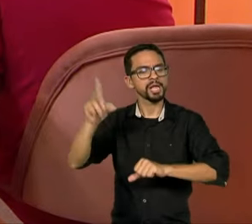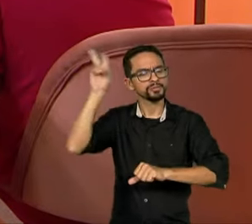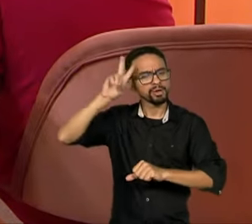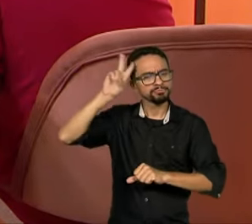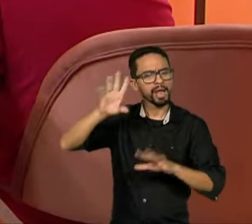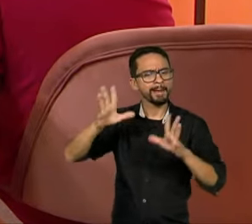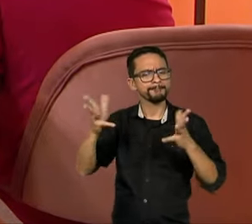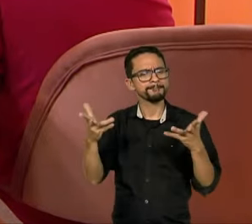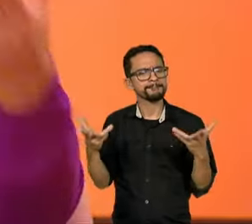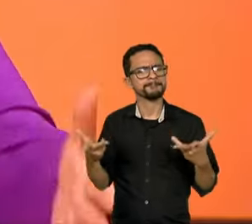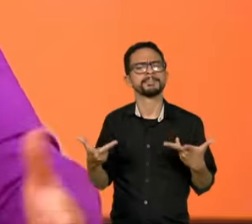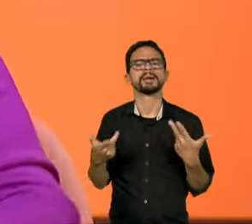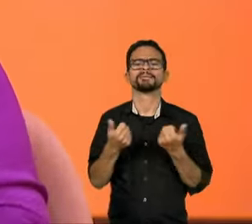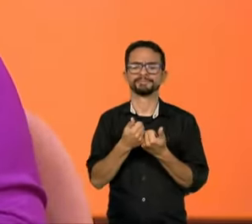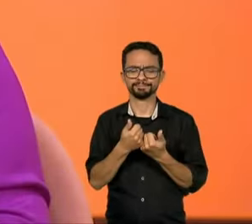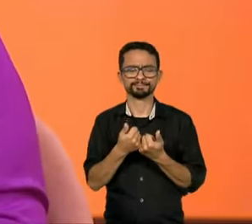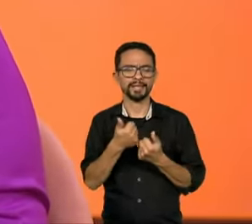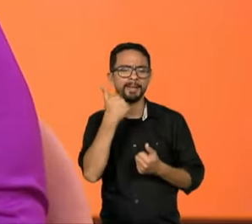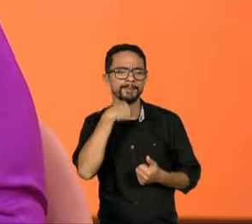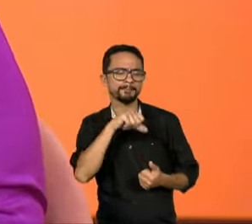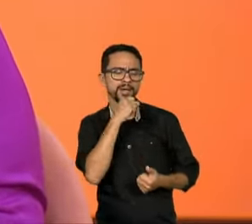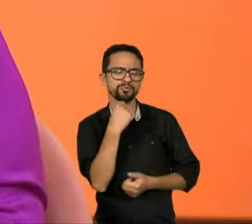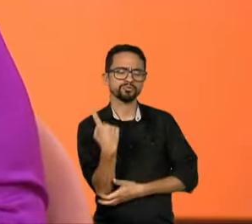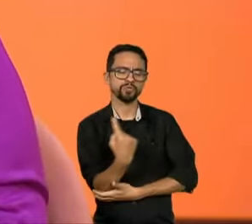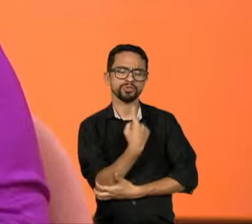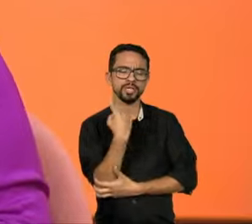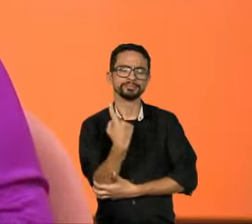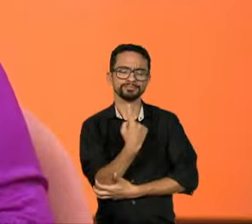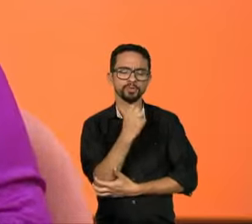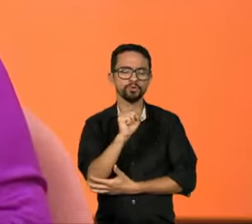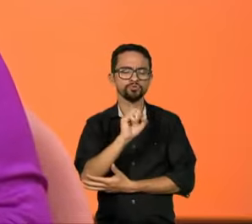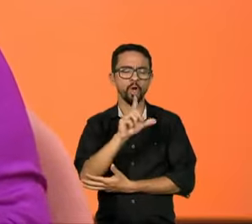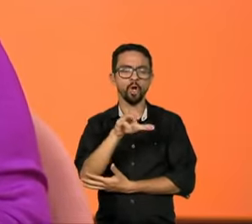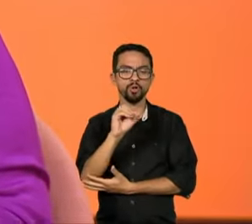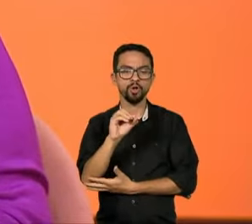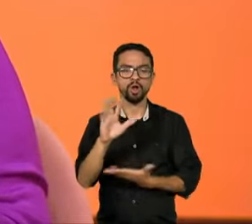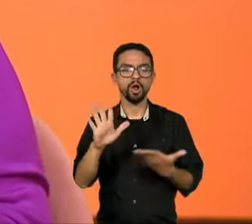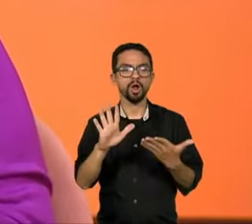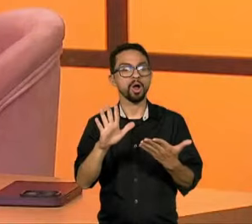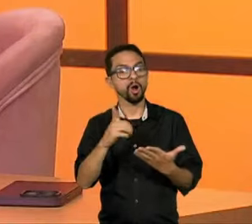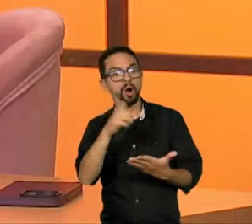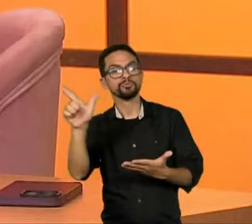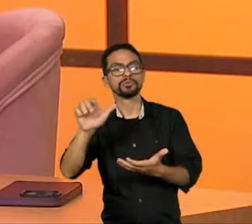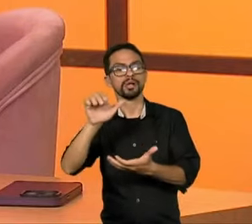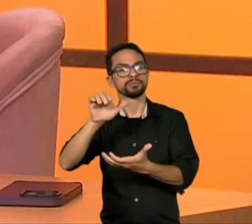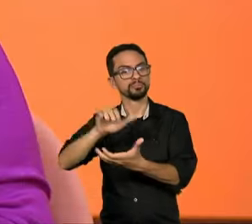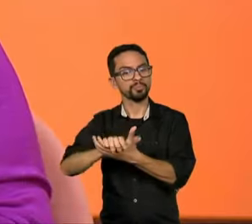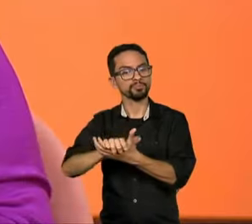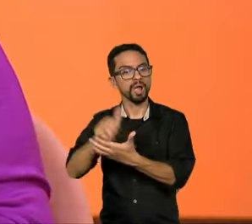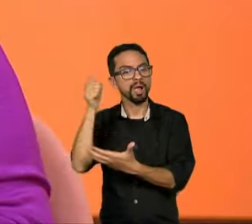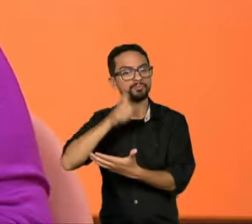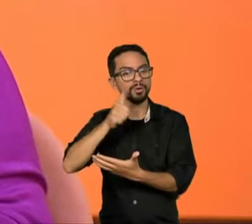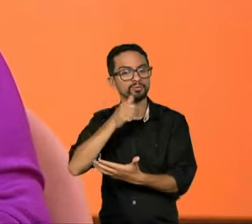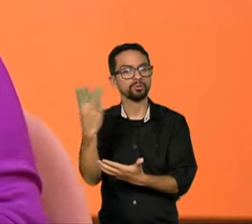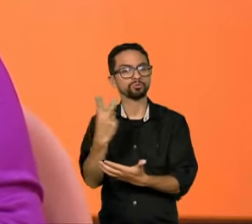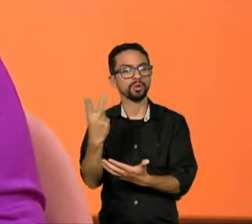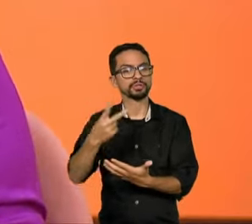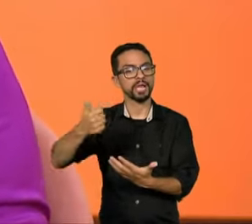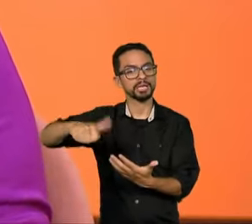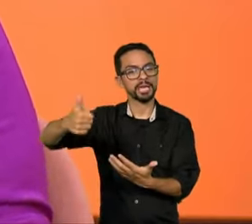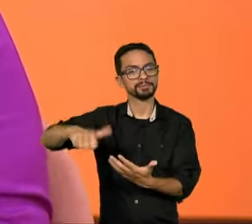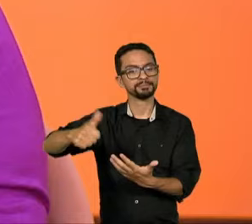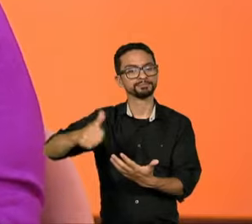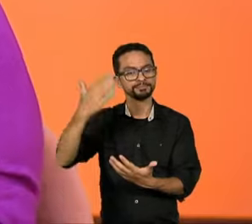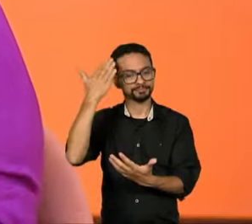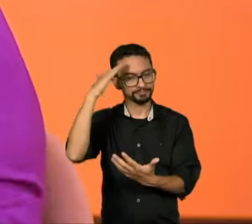fantásticas, tem histórias de mãe solo, tem histórias de casais de lésbicas que lutaram para conseguir sobreviver ao